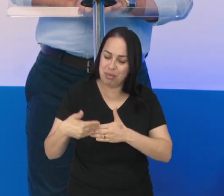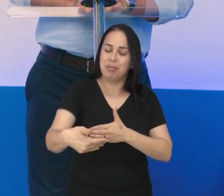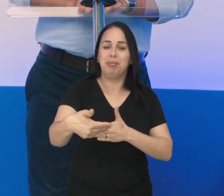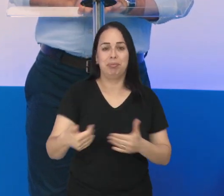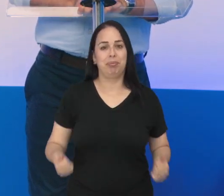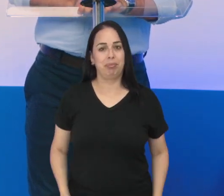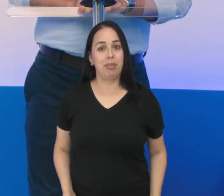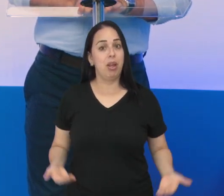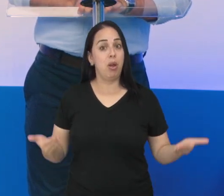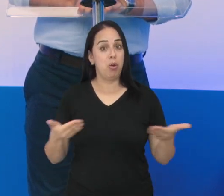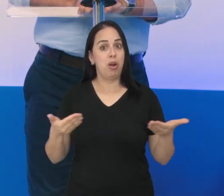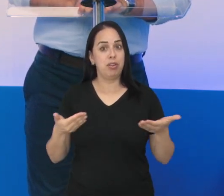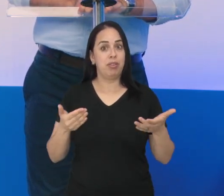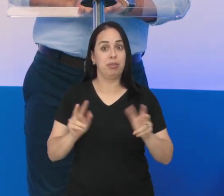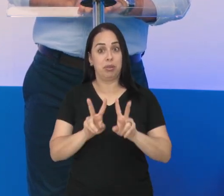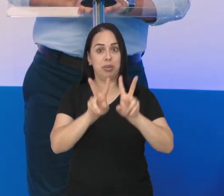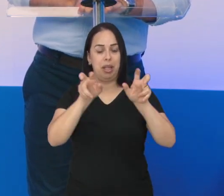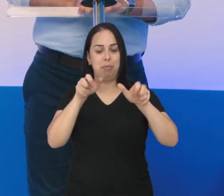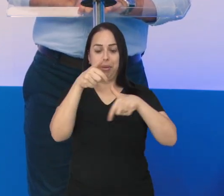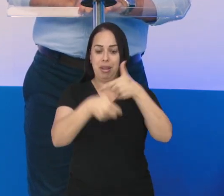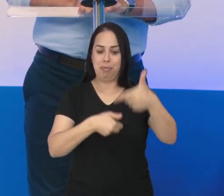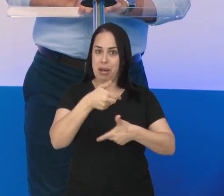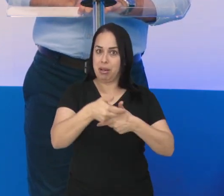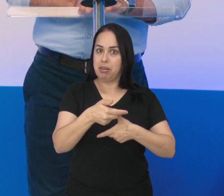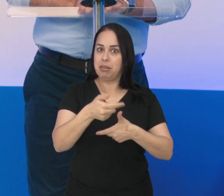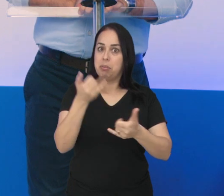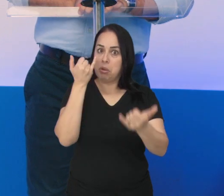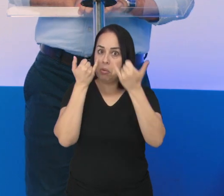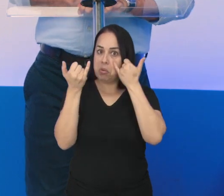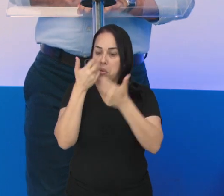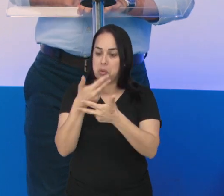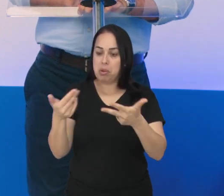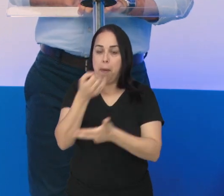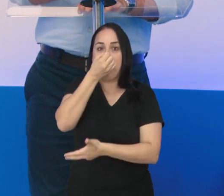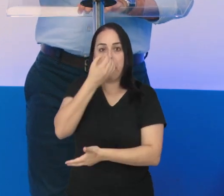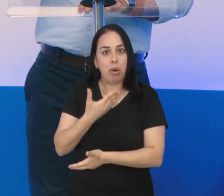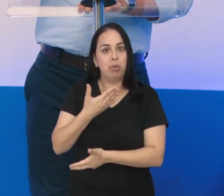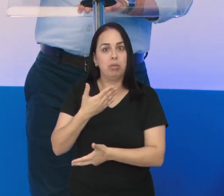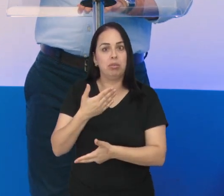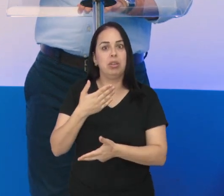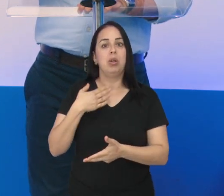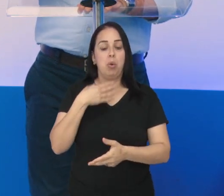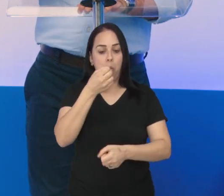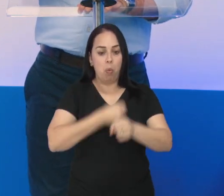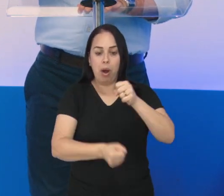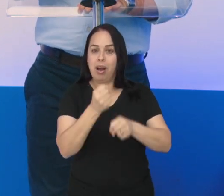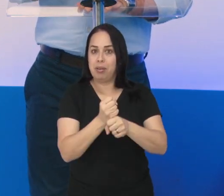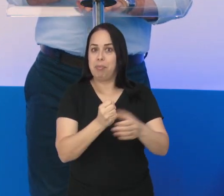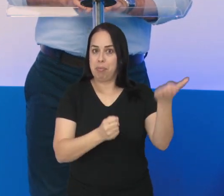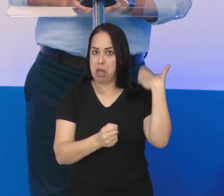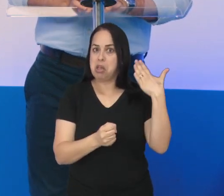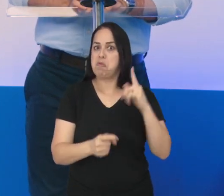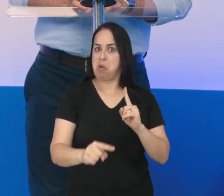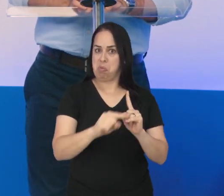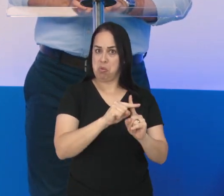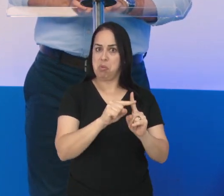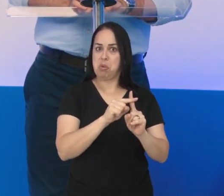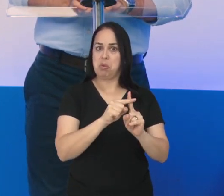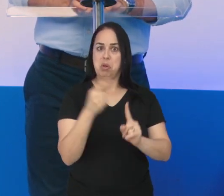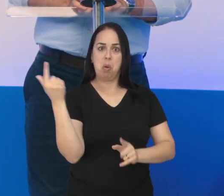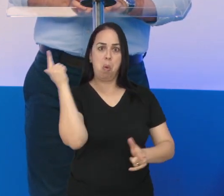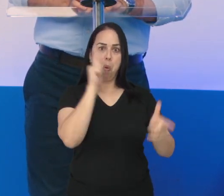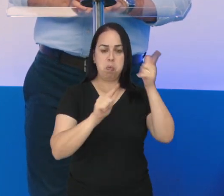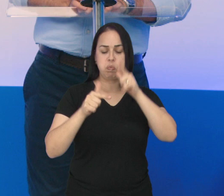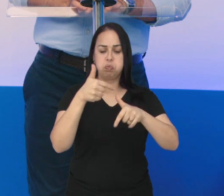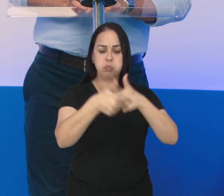ano. E hoje a gente fala de emprego e uma boa notícia, viu? São José fechou 2023 com saldo positivo na geração